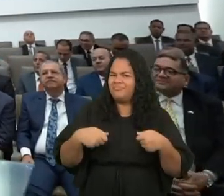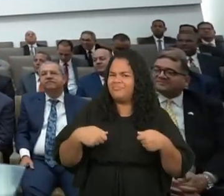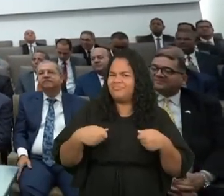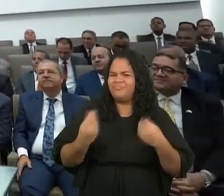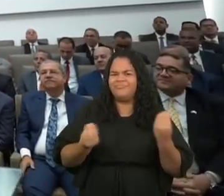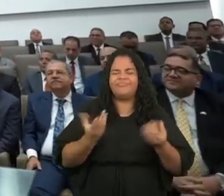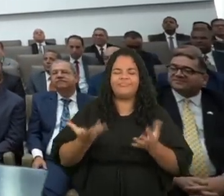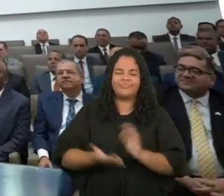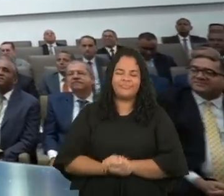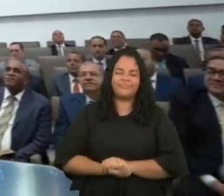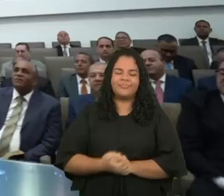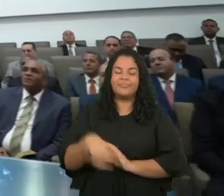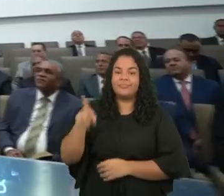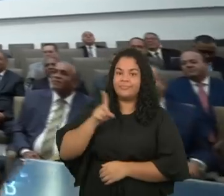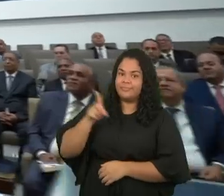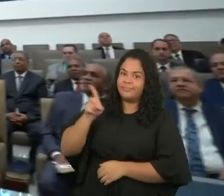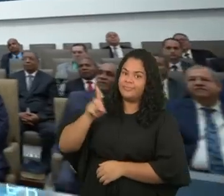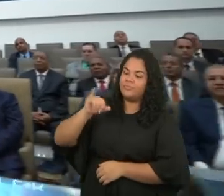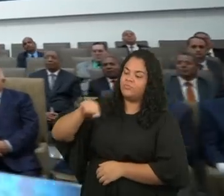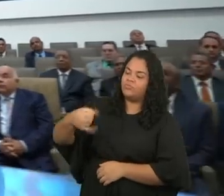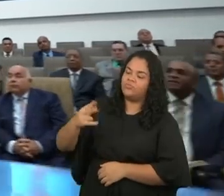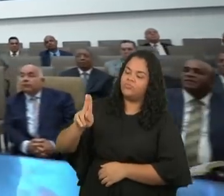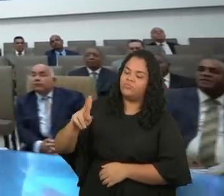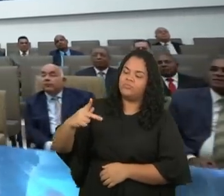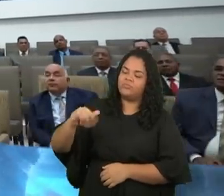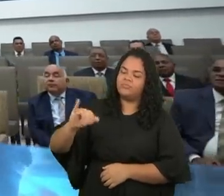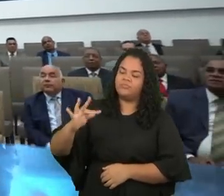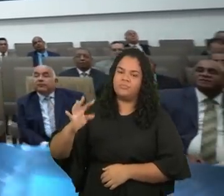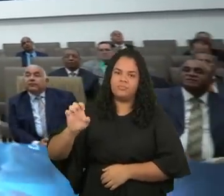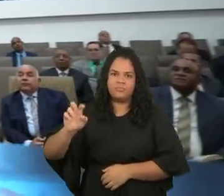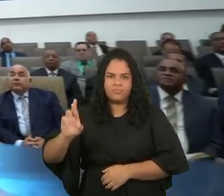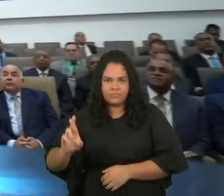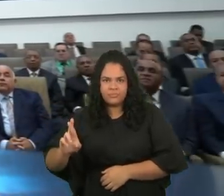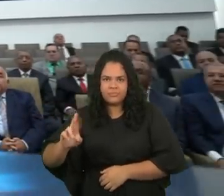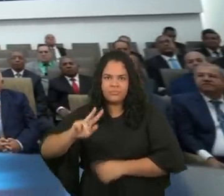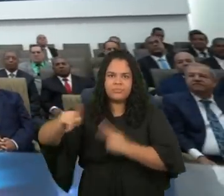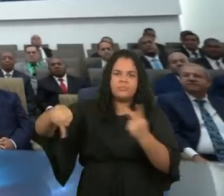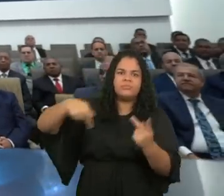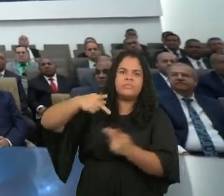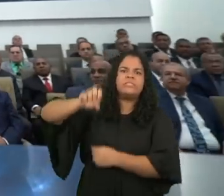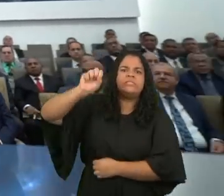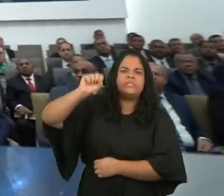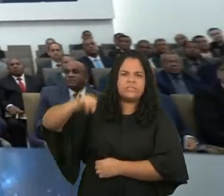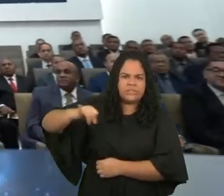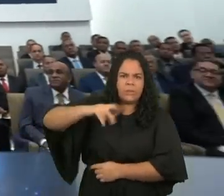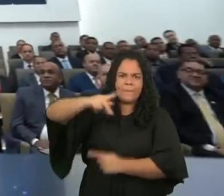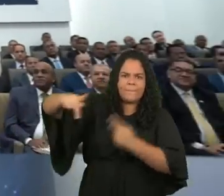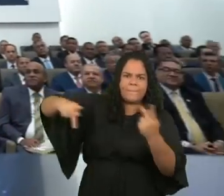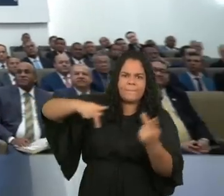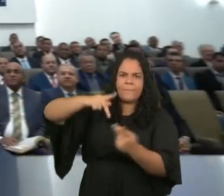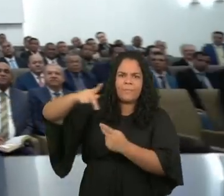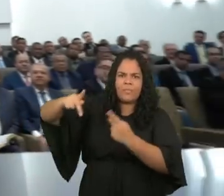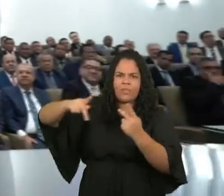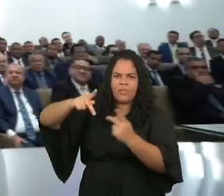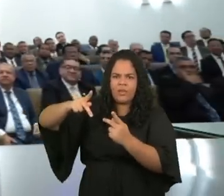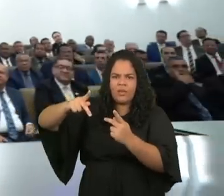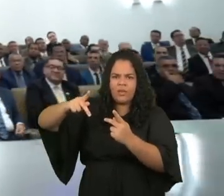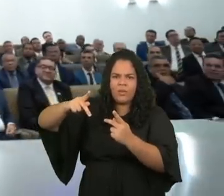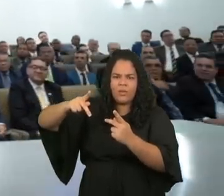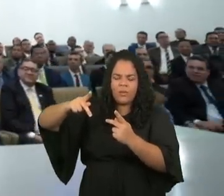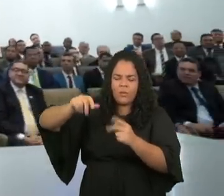Se Júpiter não estivesse no lugar que está, os meteoros atingiriam a